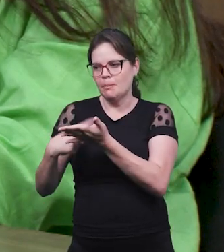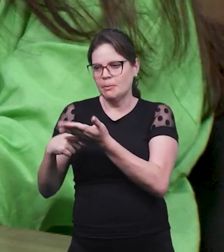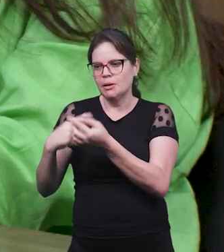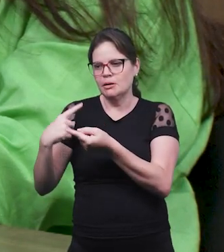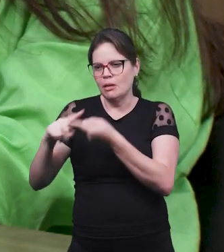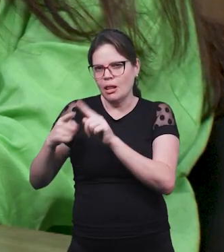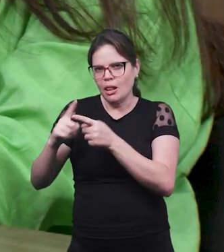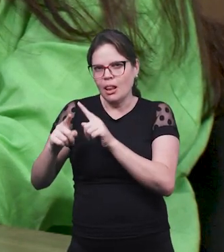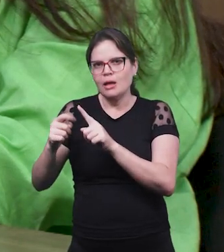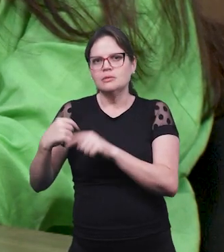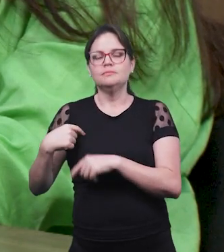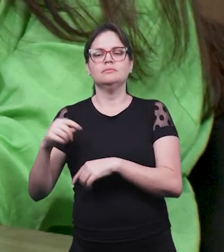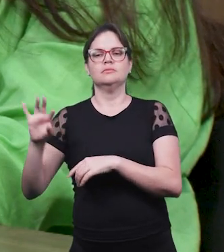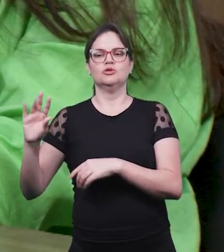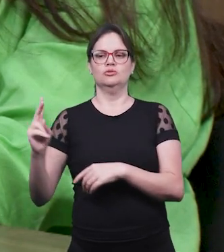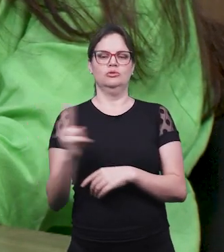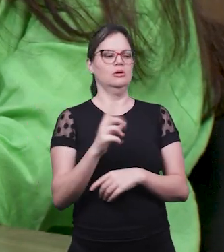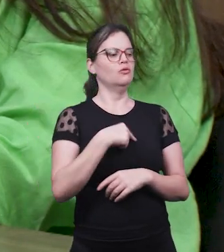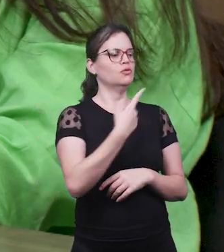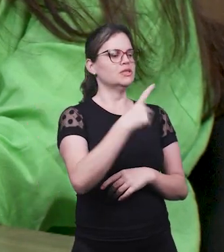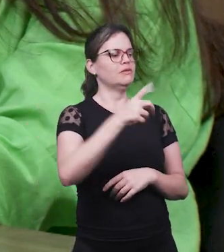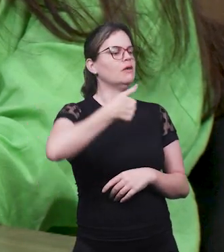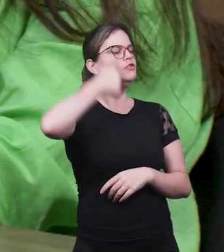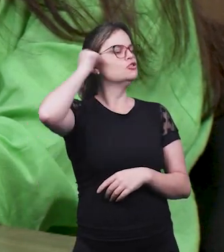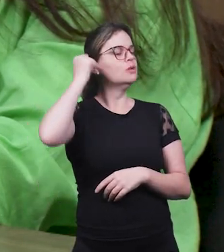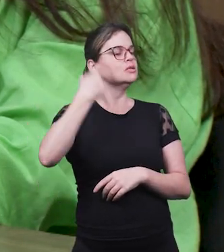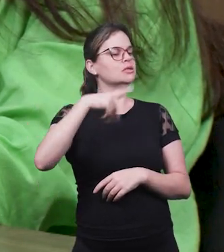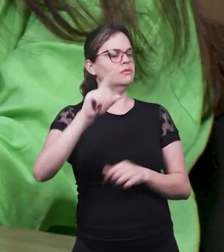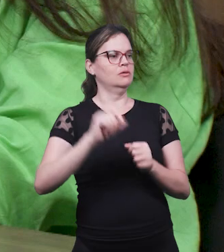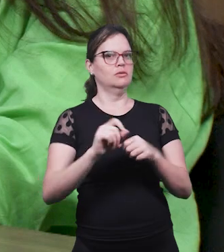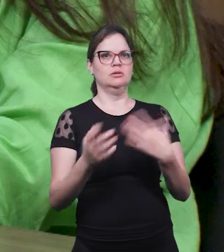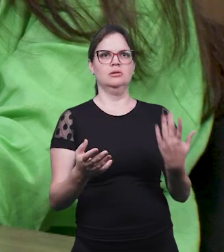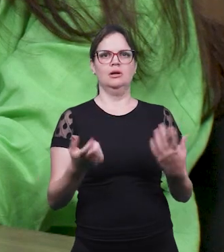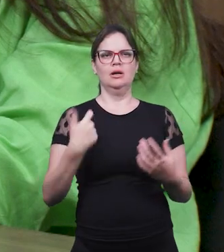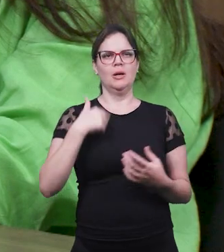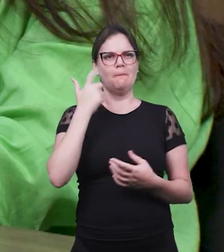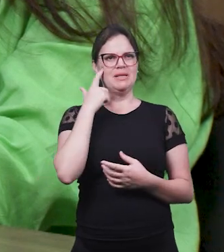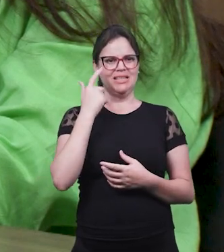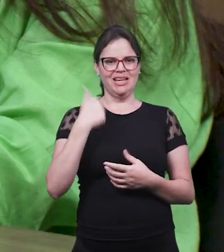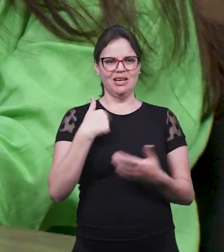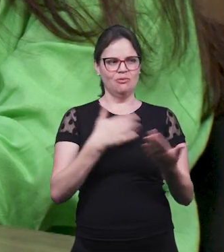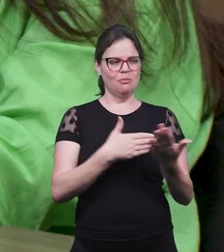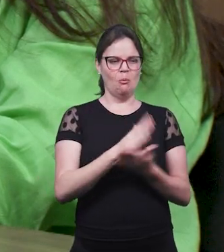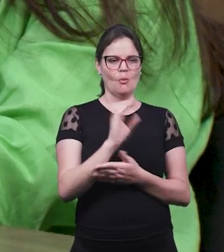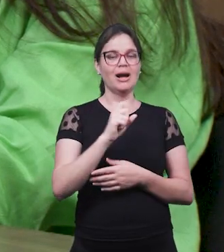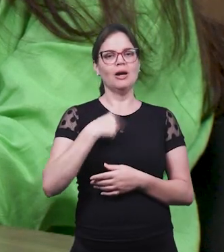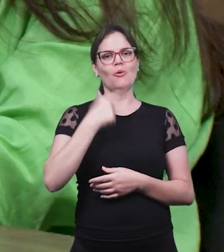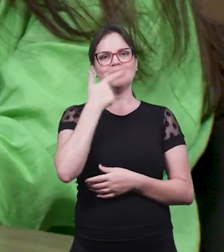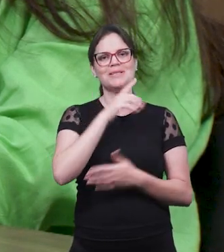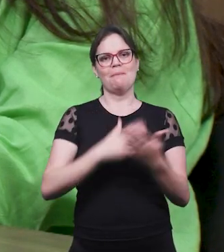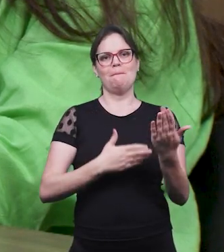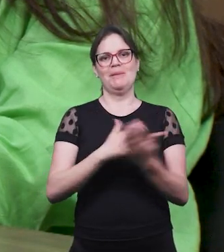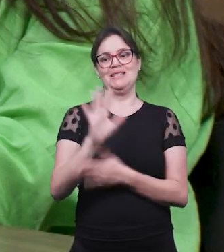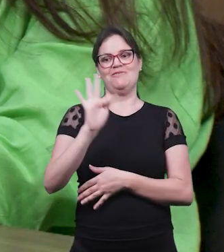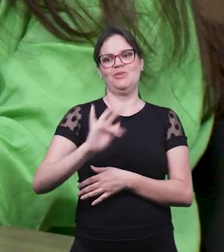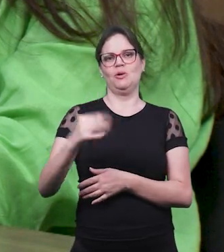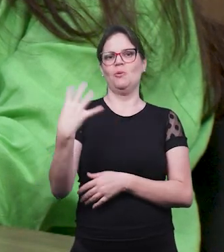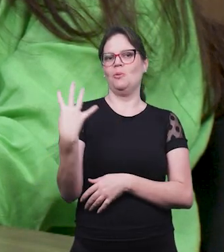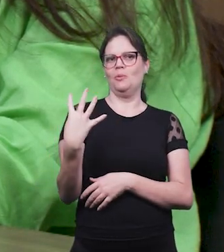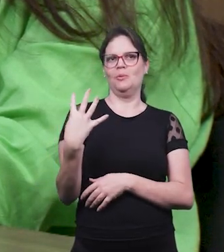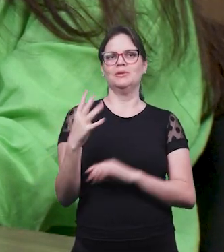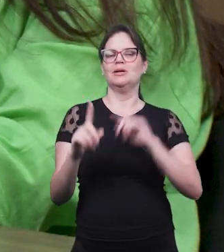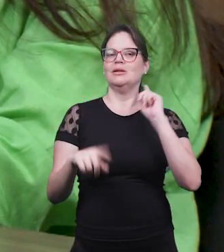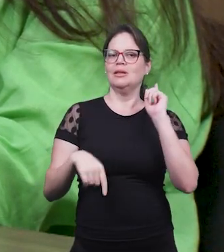vestibular. Eu achei que eu nem ia passar, passei em 4º lugar e fui fazer, e daí tudo mais que aconteceu